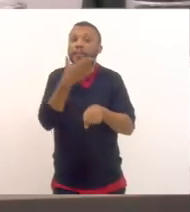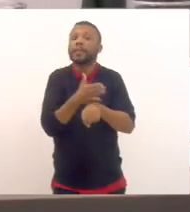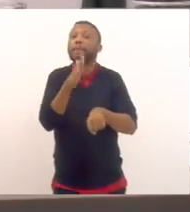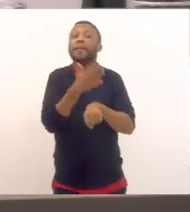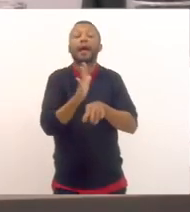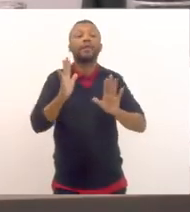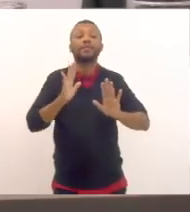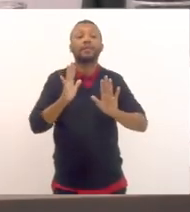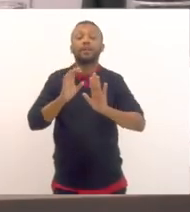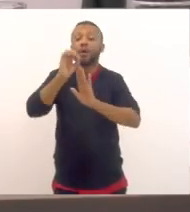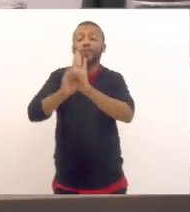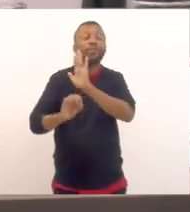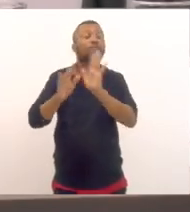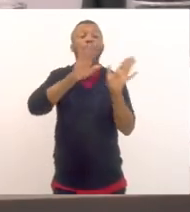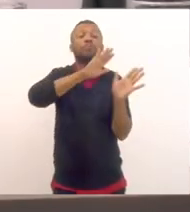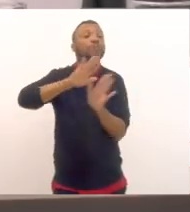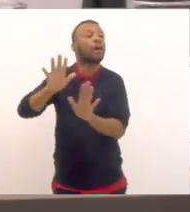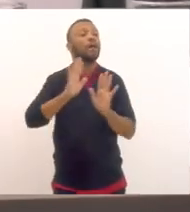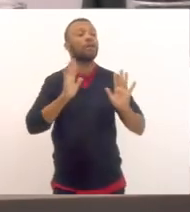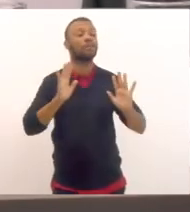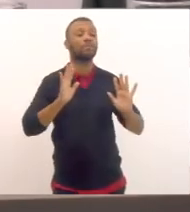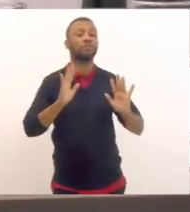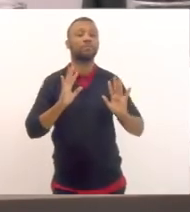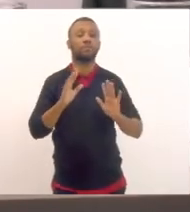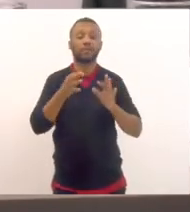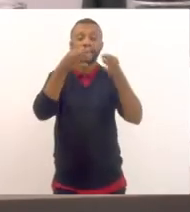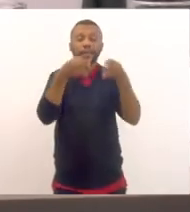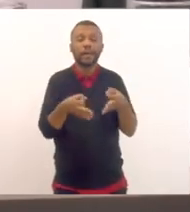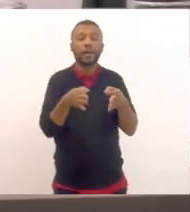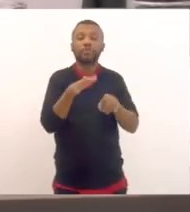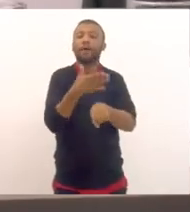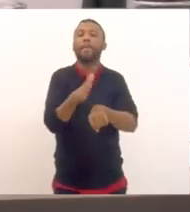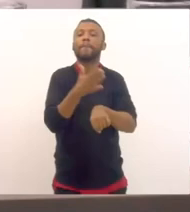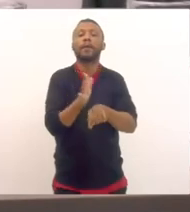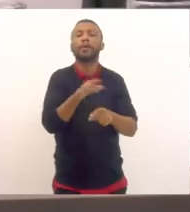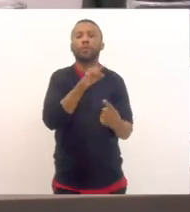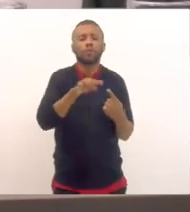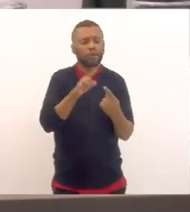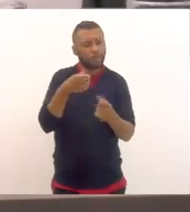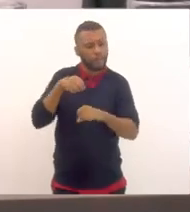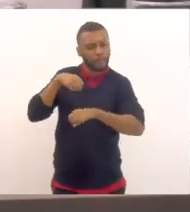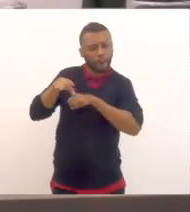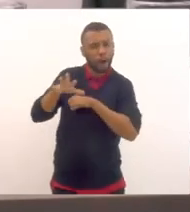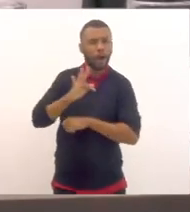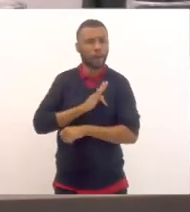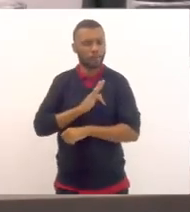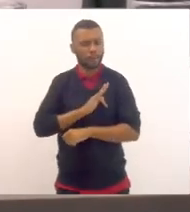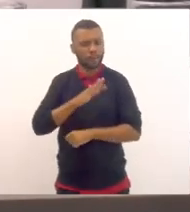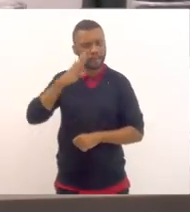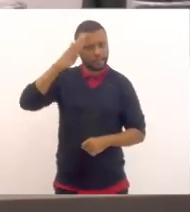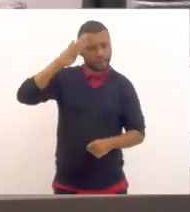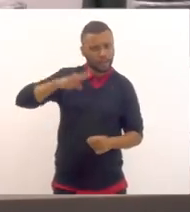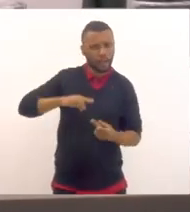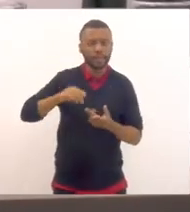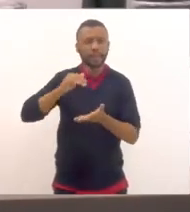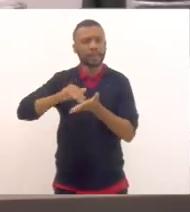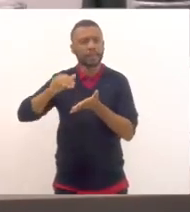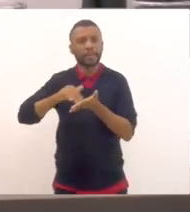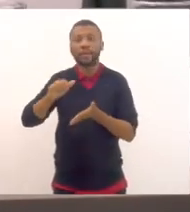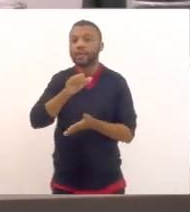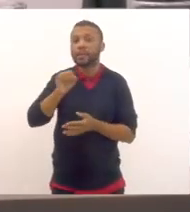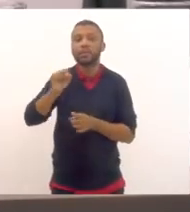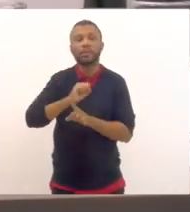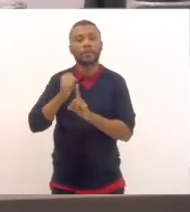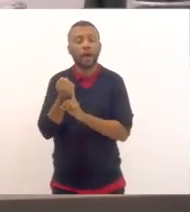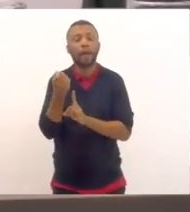do Ofício independente do Ofício efetivamente foi comunicado aos órgãos segurança polícia militar a Secretaria de Assistência Social